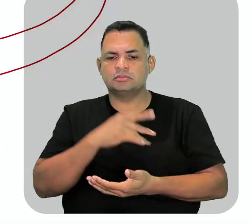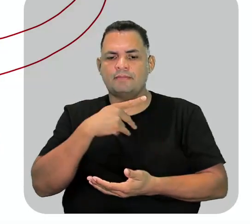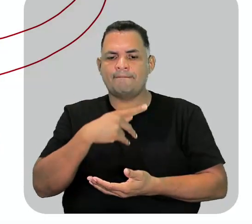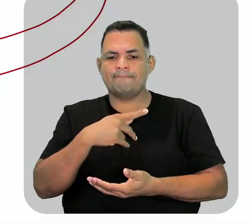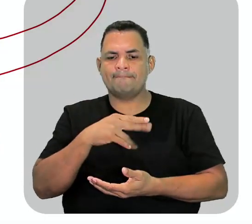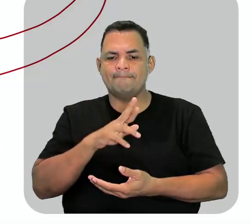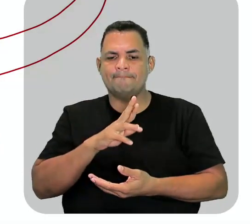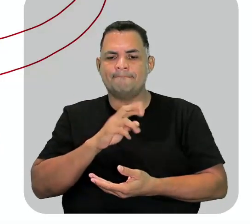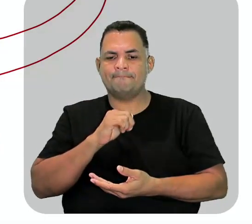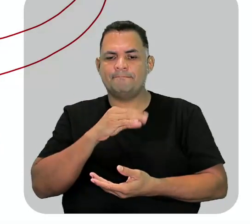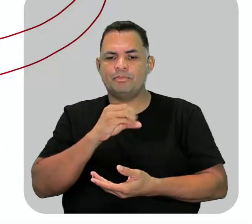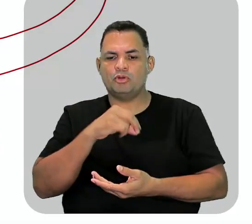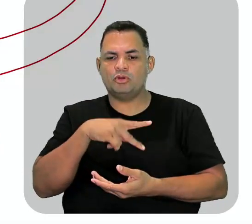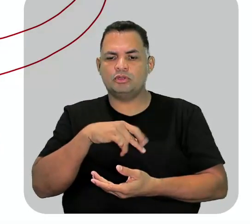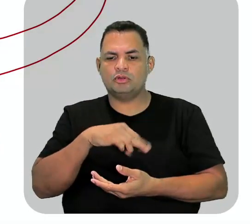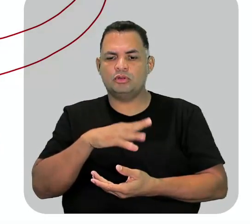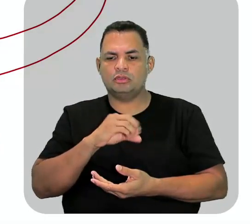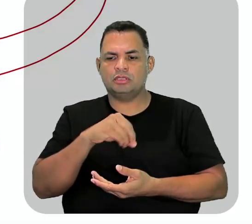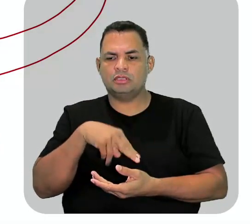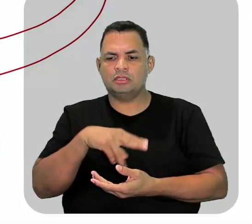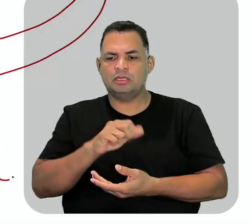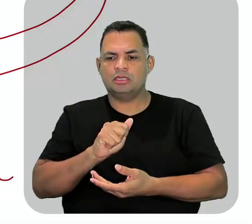a propanona.